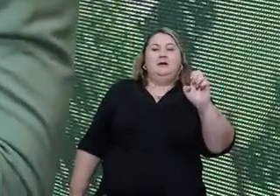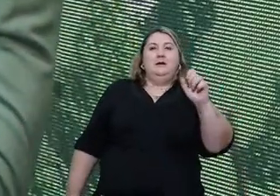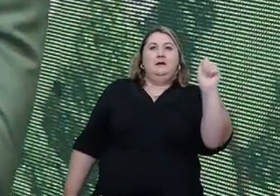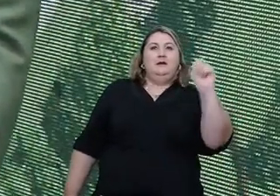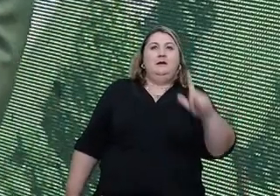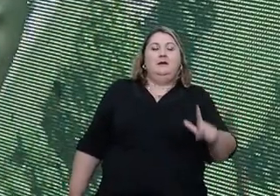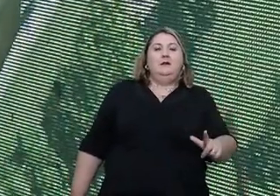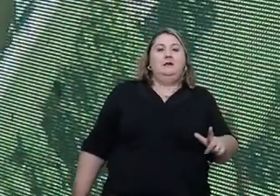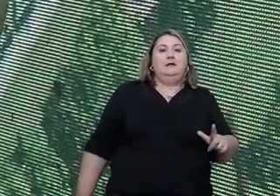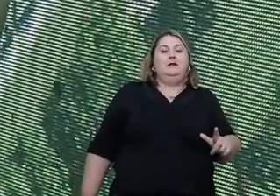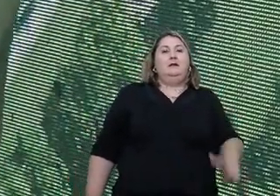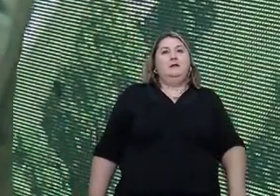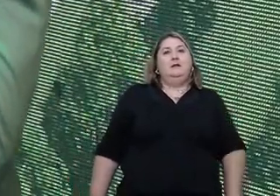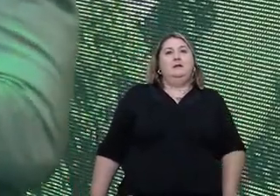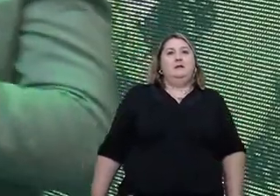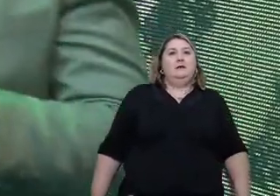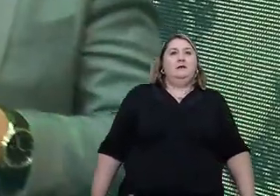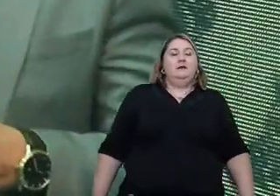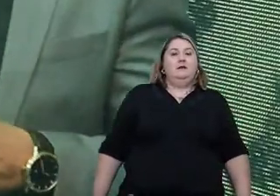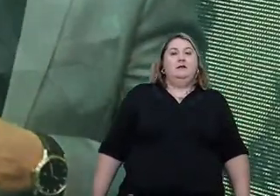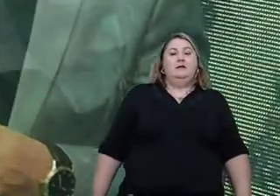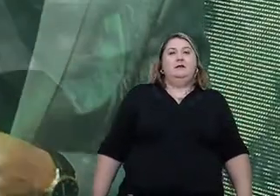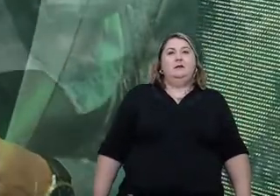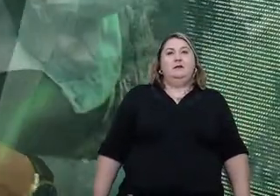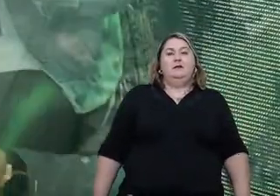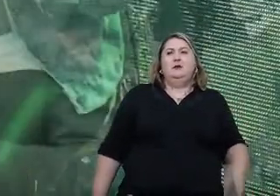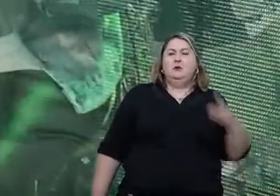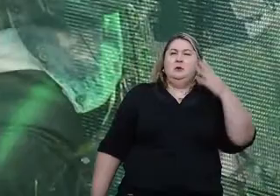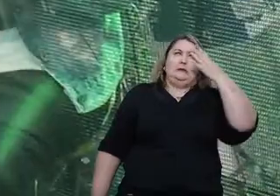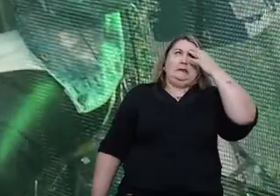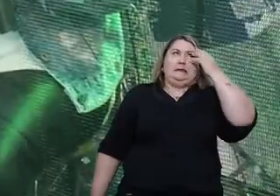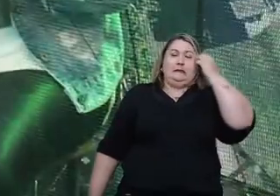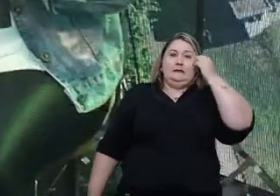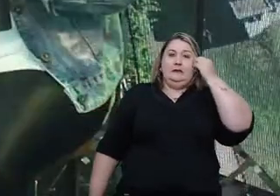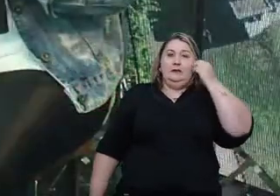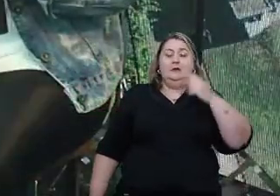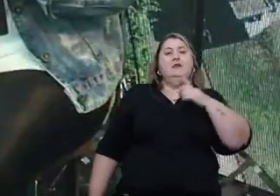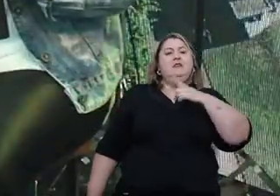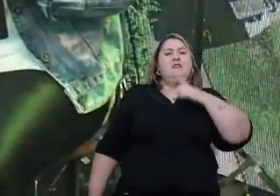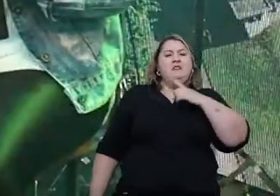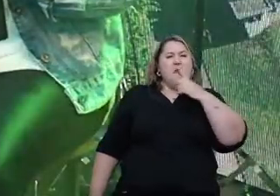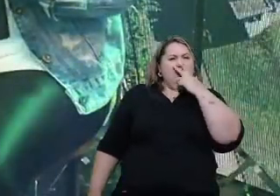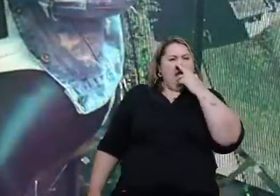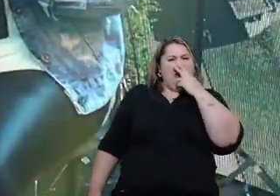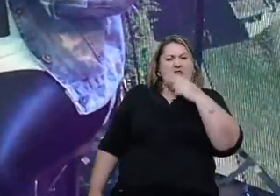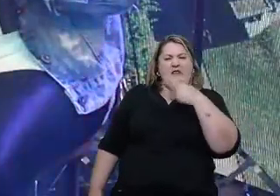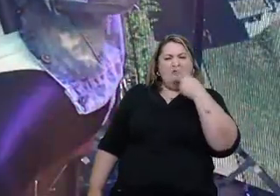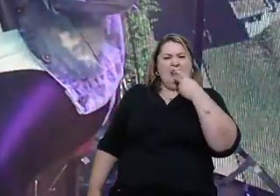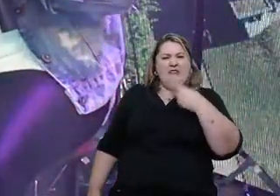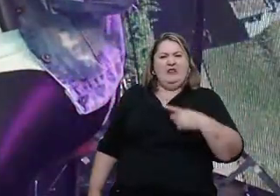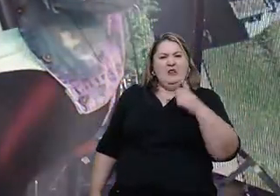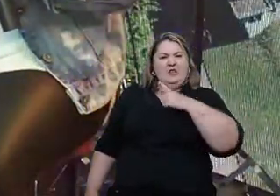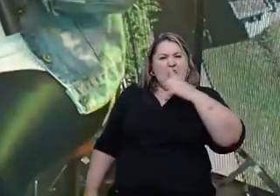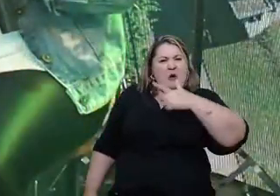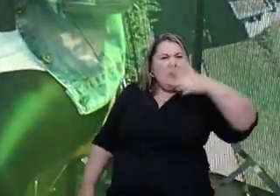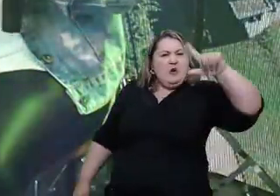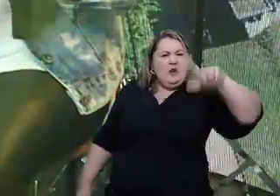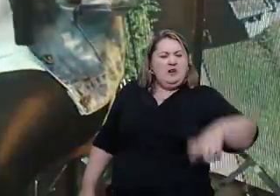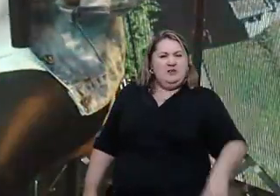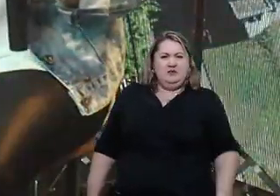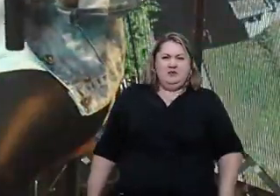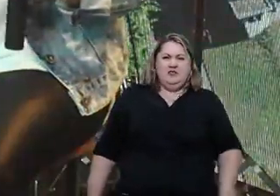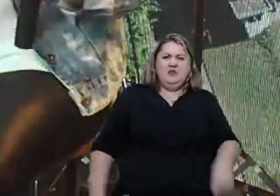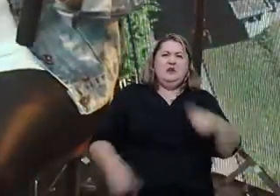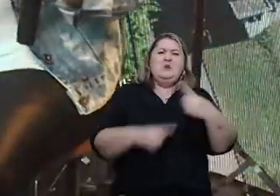novo. Com vocês, parceiros. Vamos ver, não sei se eu lembro direito. Ai, a dessa paranoia de dizer que tenho